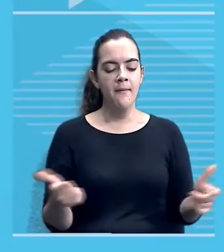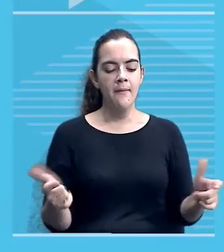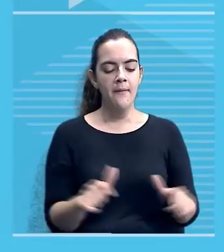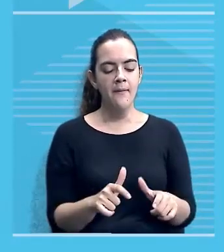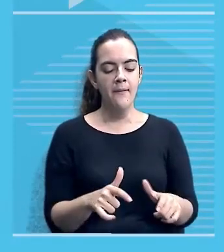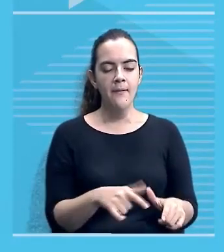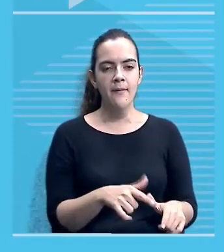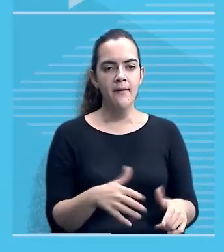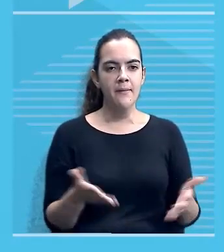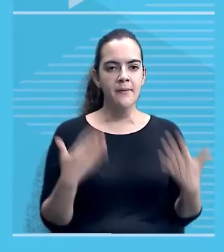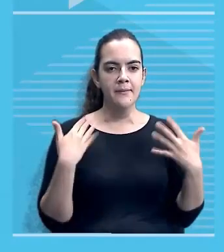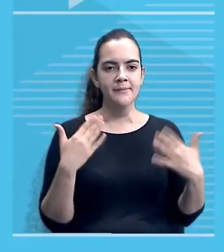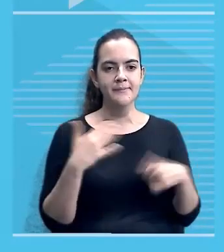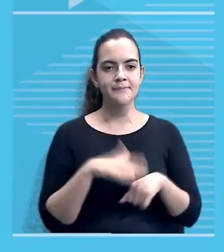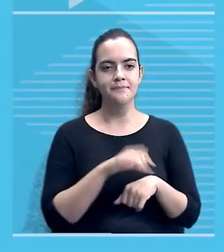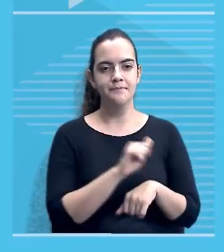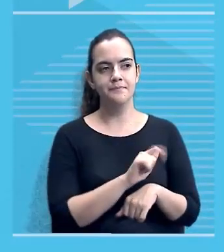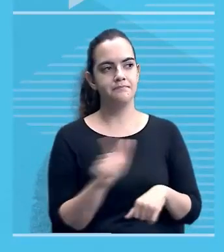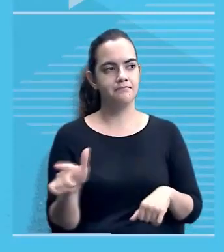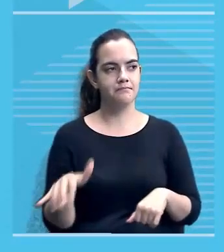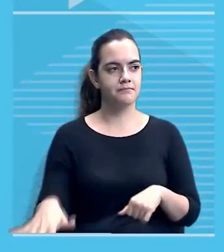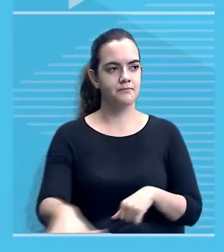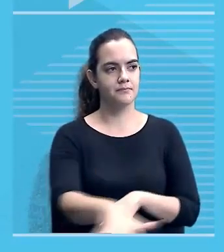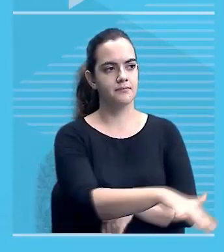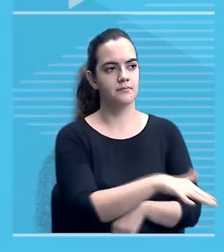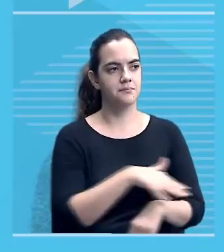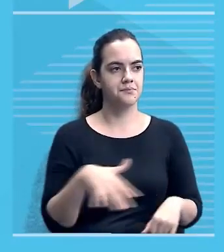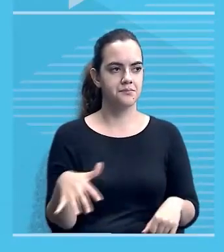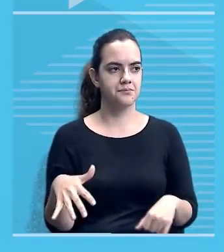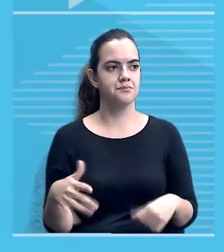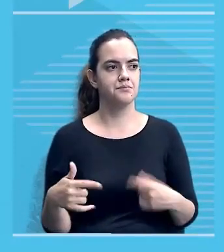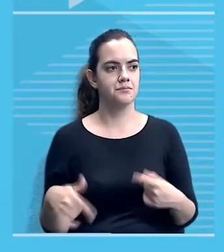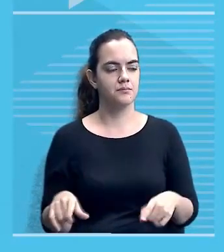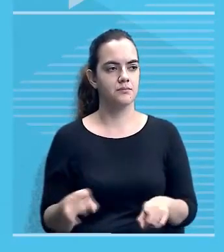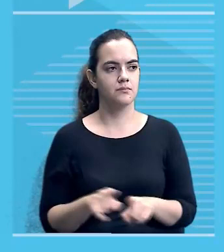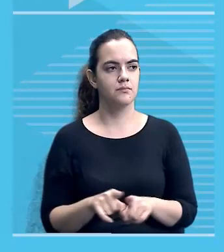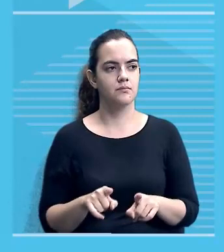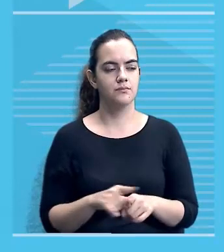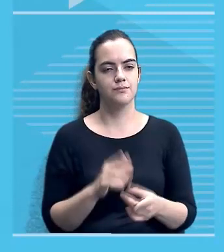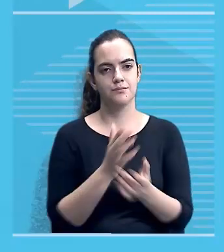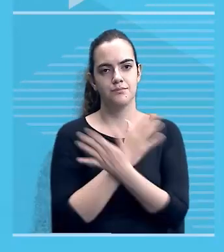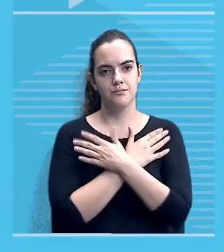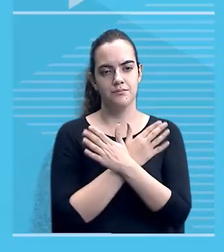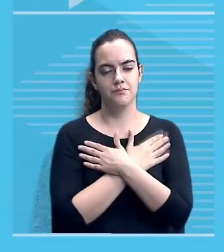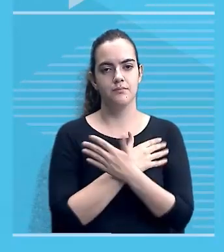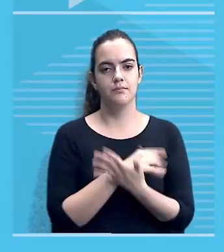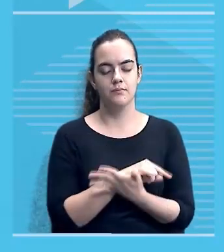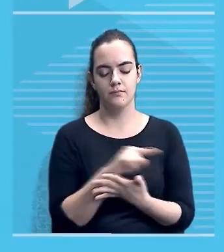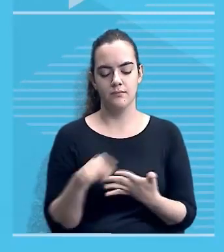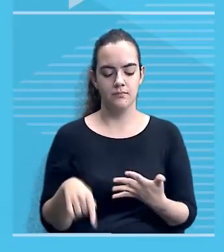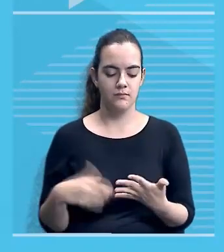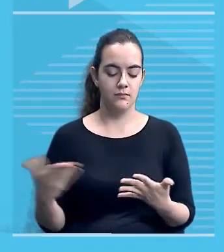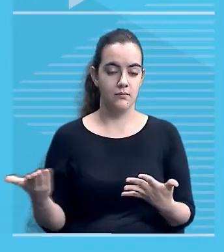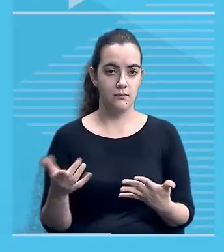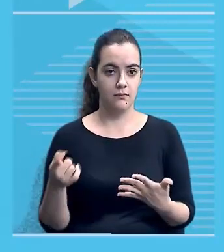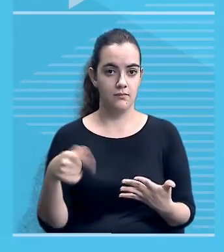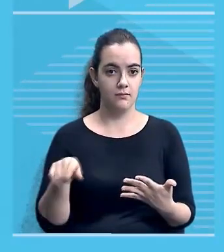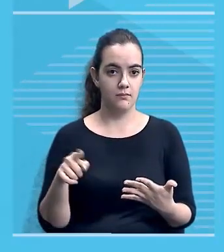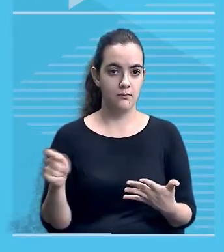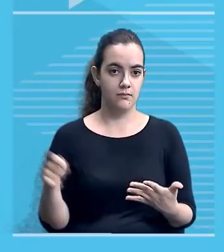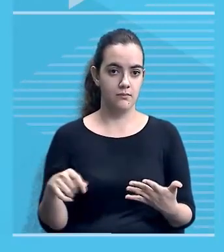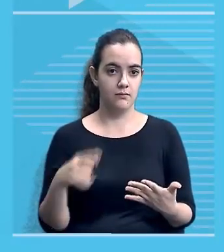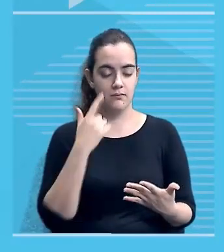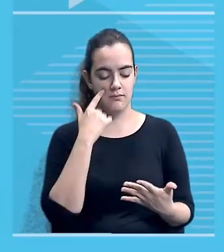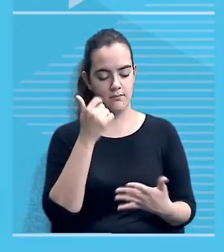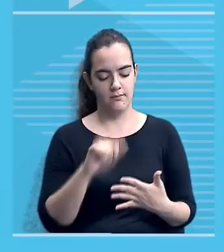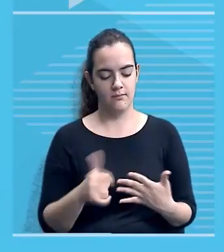ambiente natural então se for relacionado ao ambiente natural algumas questões aqui já dá para excluir